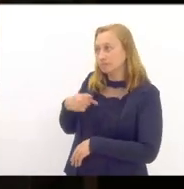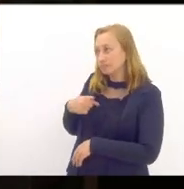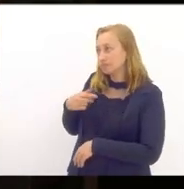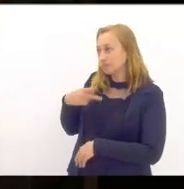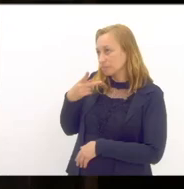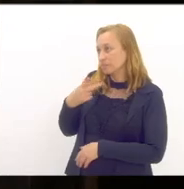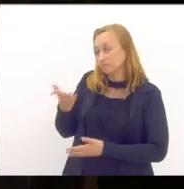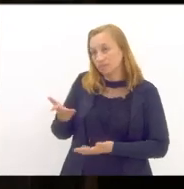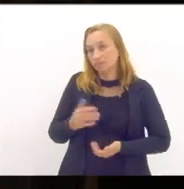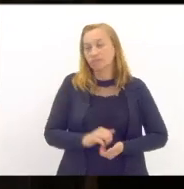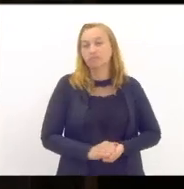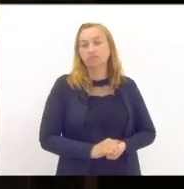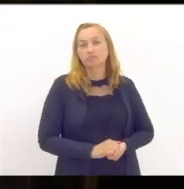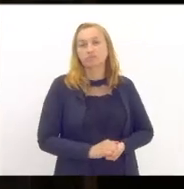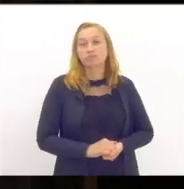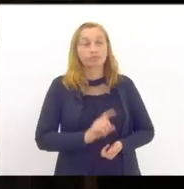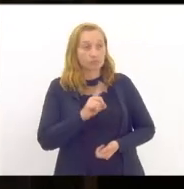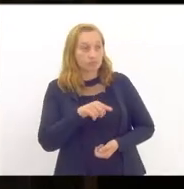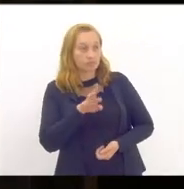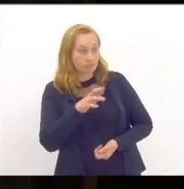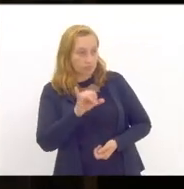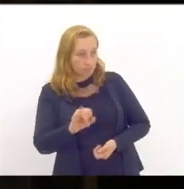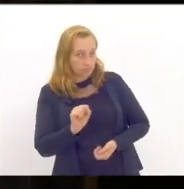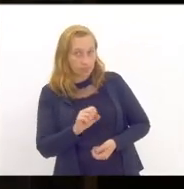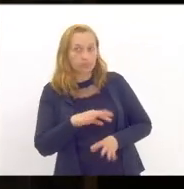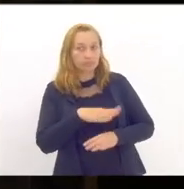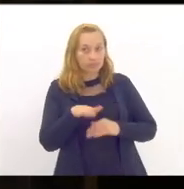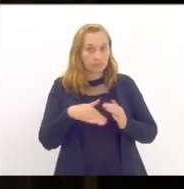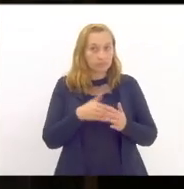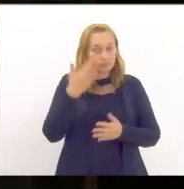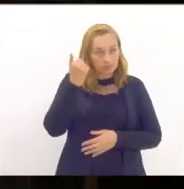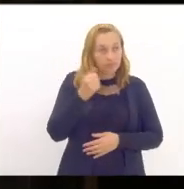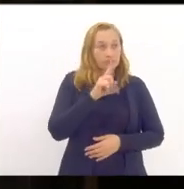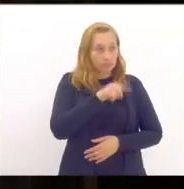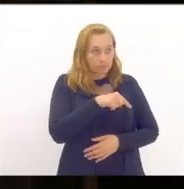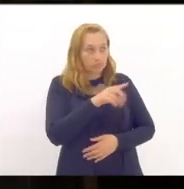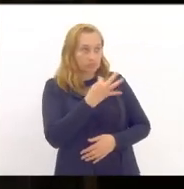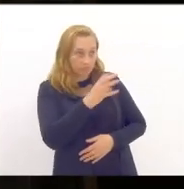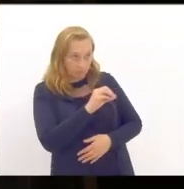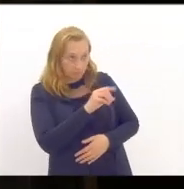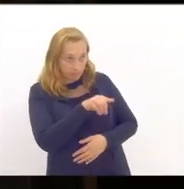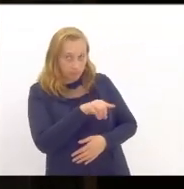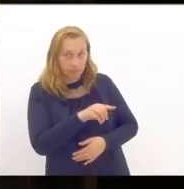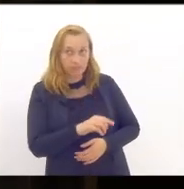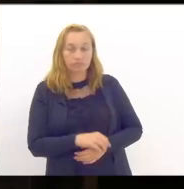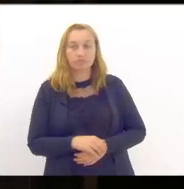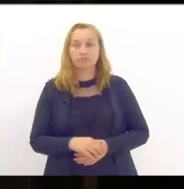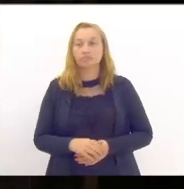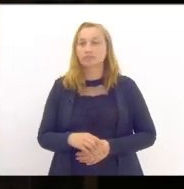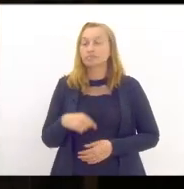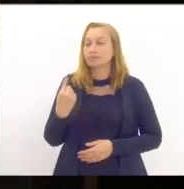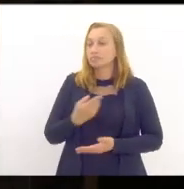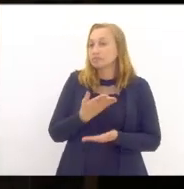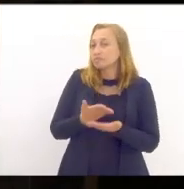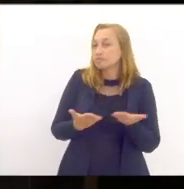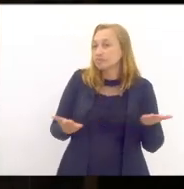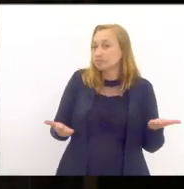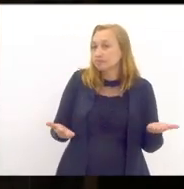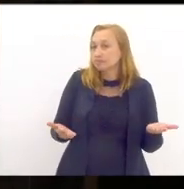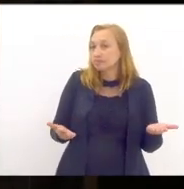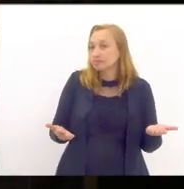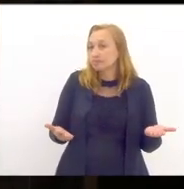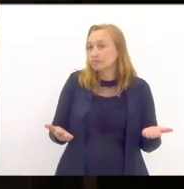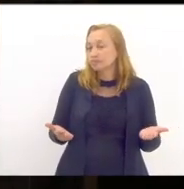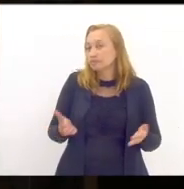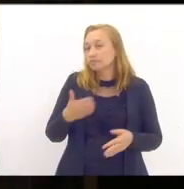falando. Não é, Cris? Todos sabem. Não é, Tiago? Nós vamos perder um